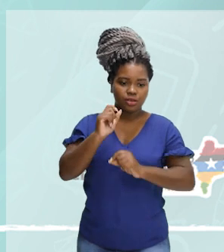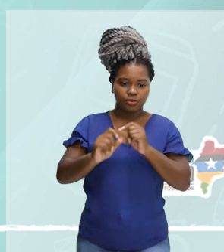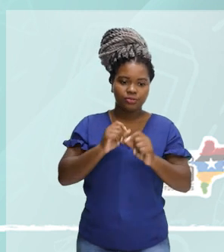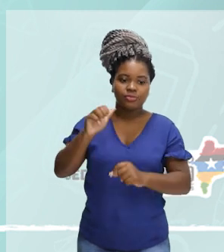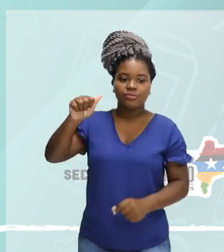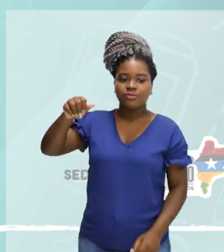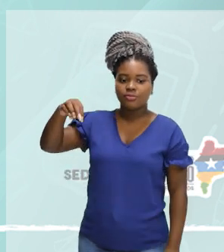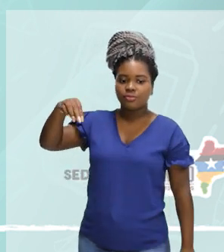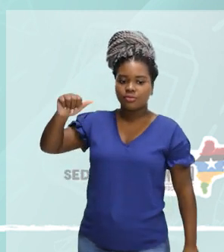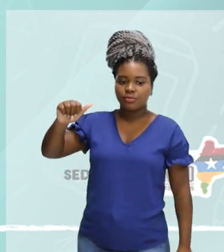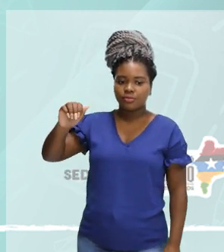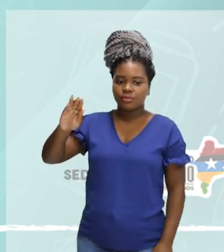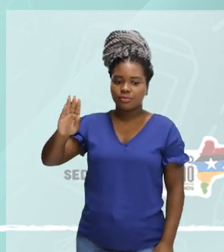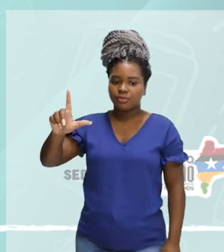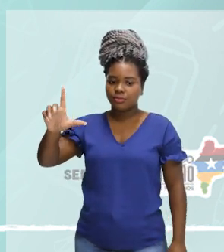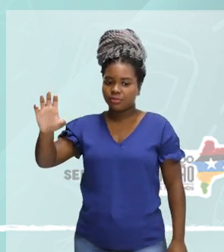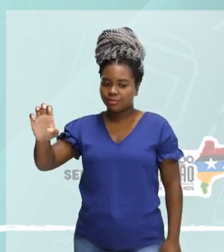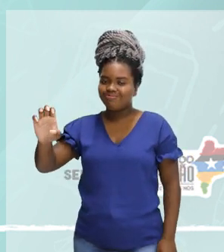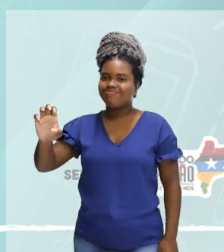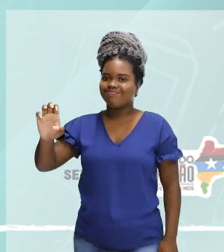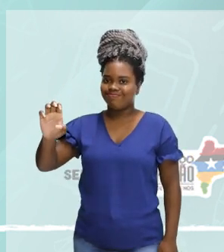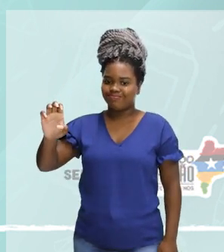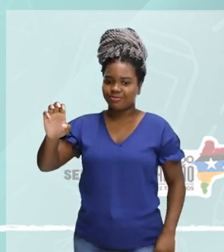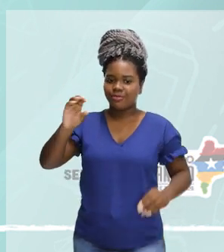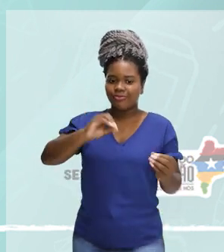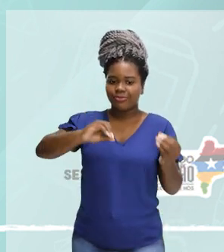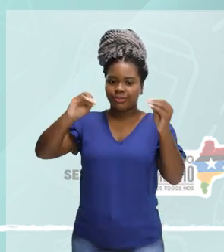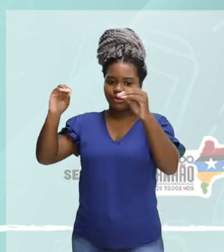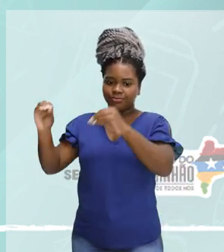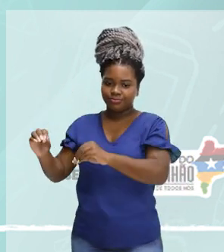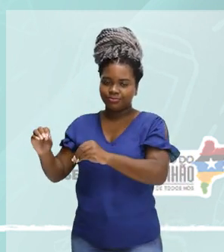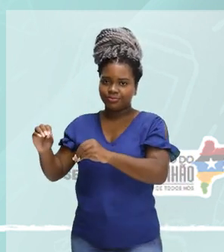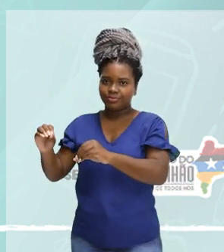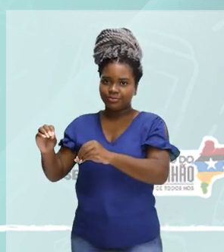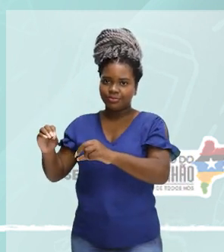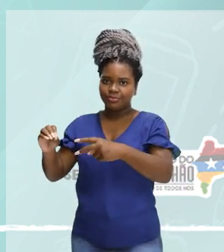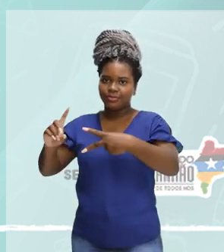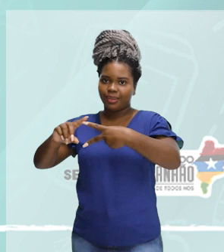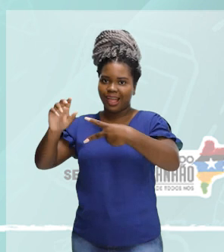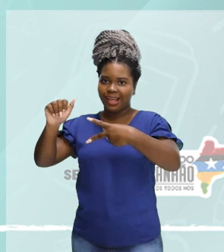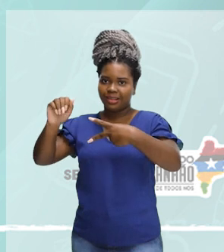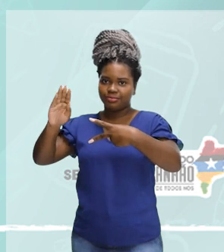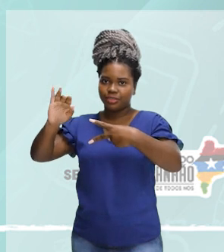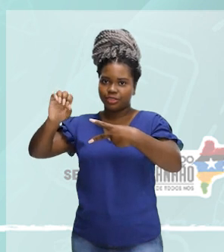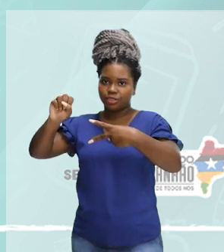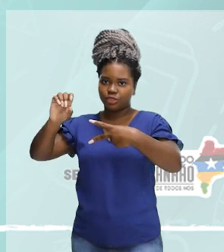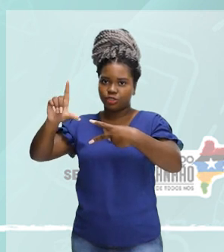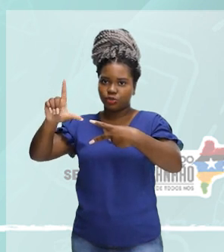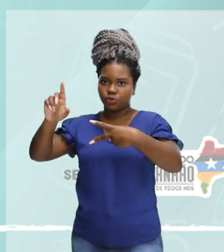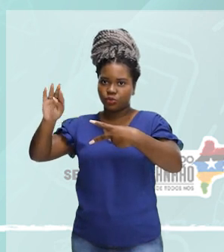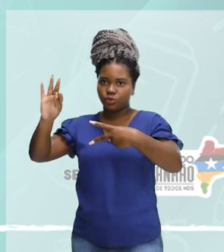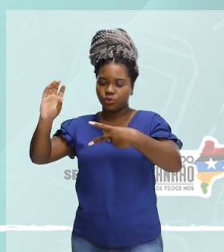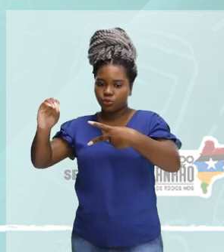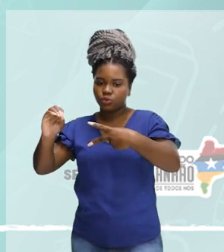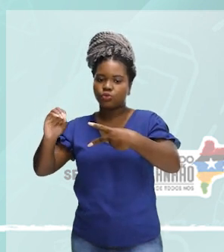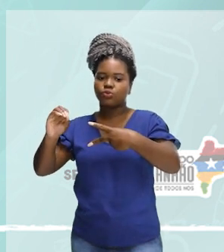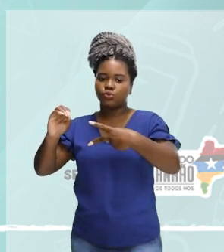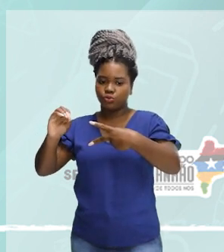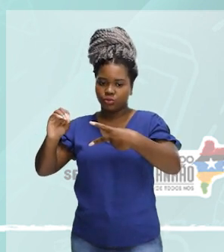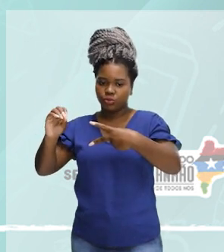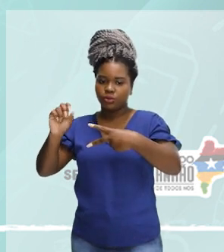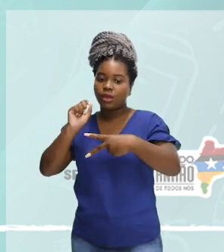superlativo absoluto, ele fica amibilíssimo. Amibilíssimo. Amable, olha a